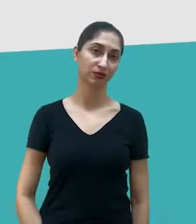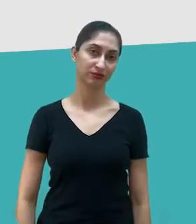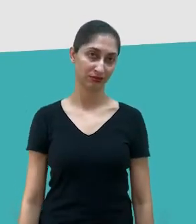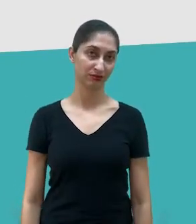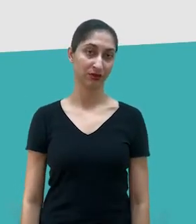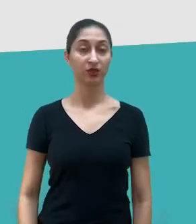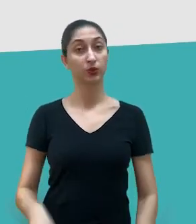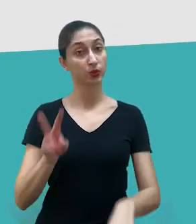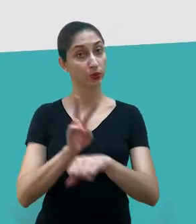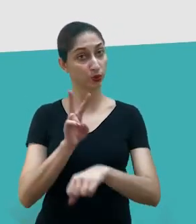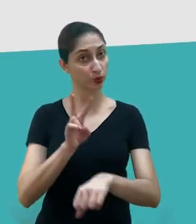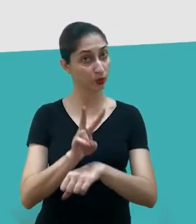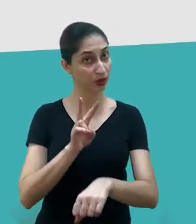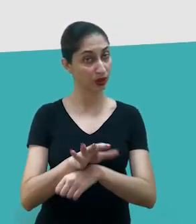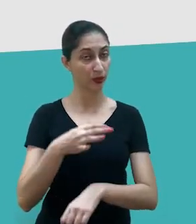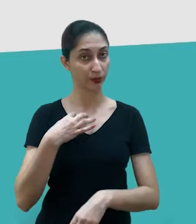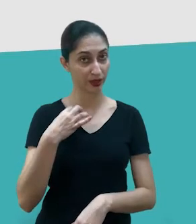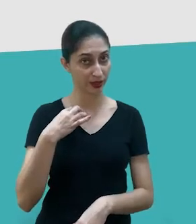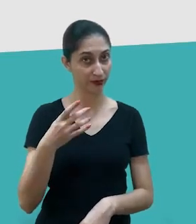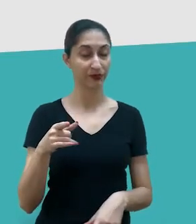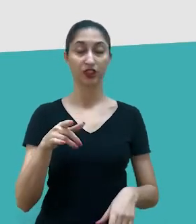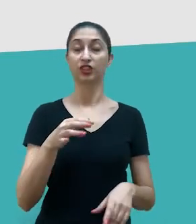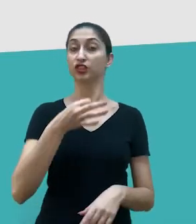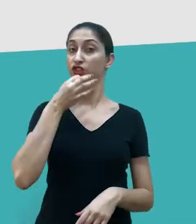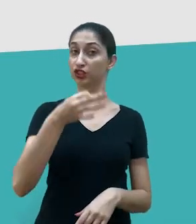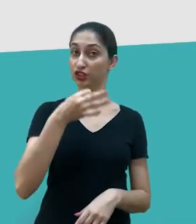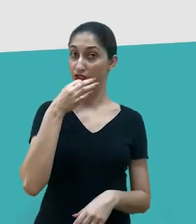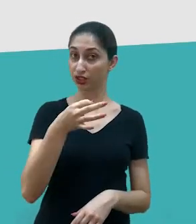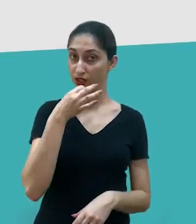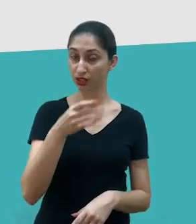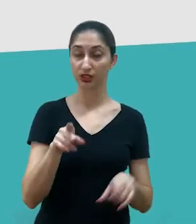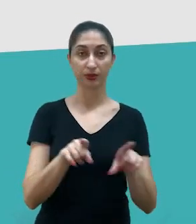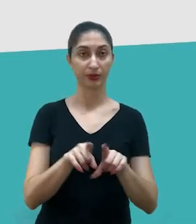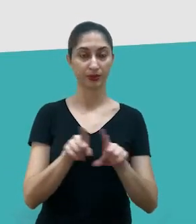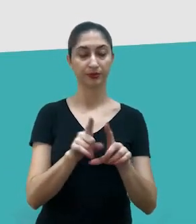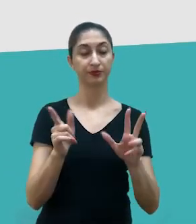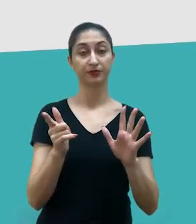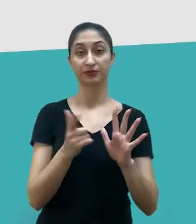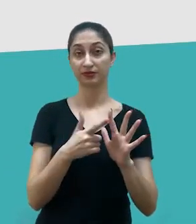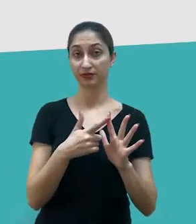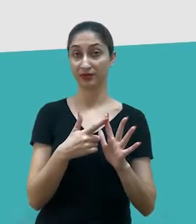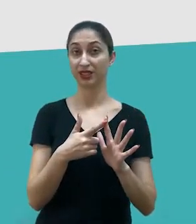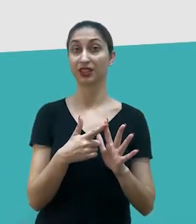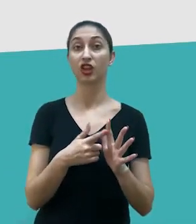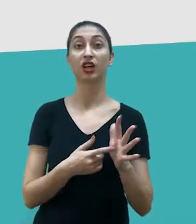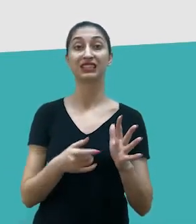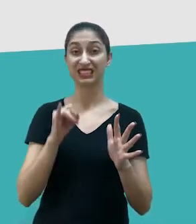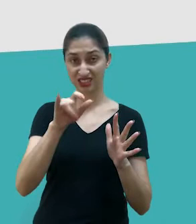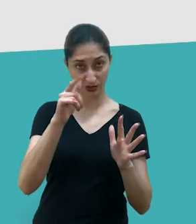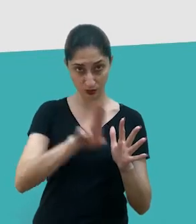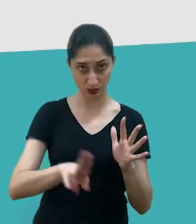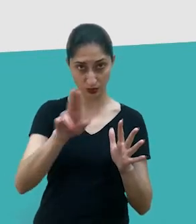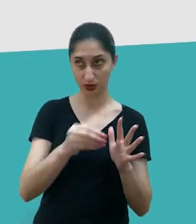suas roupas. Dica 2, passo 2 para ter um guarda-roupa sustentável. Doar as peças que você não